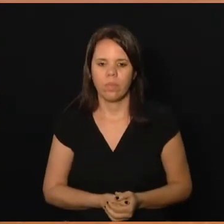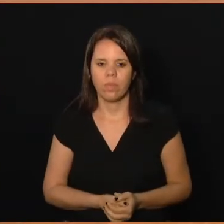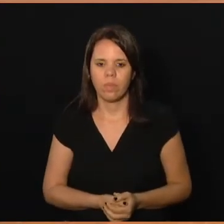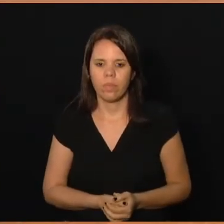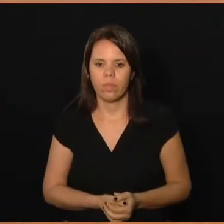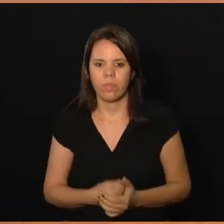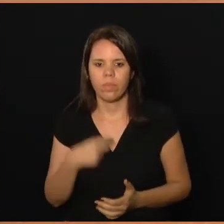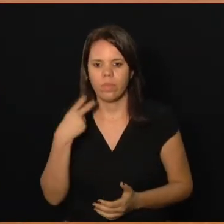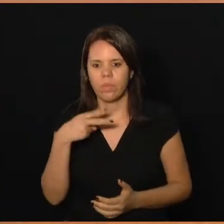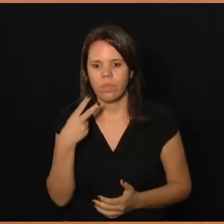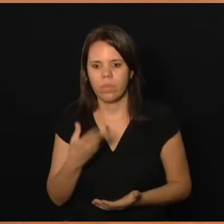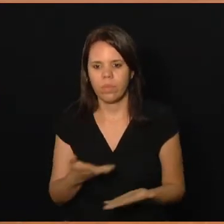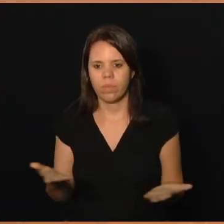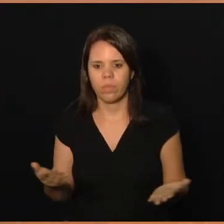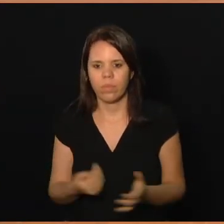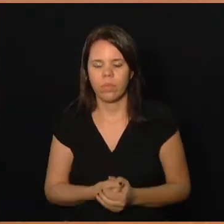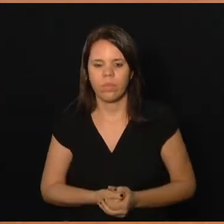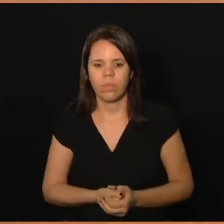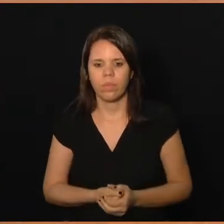senhores vereadores